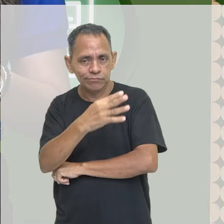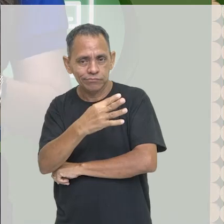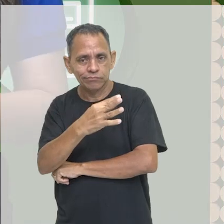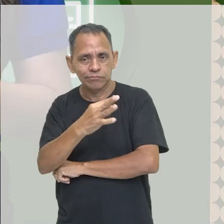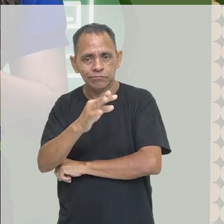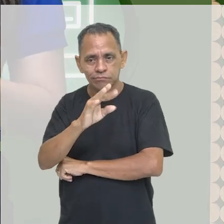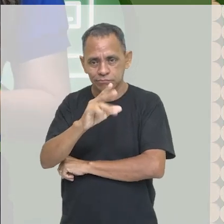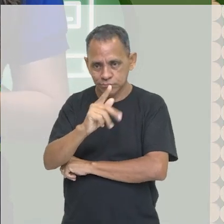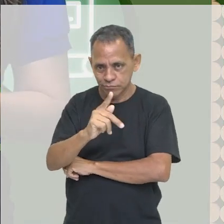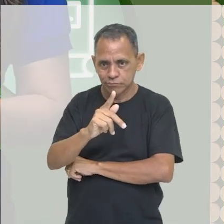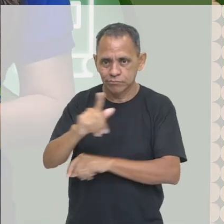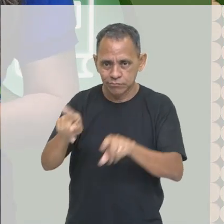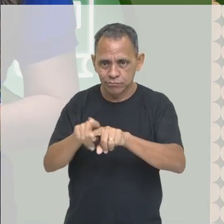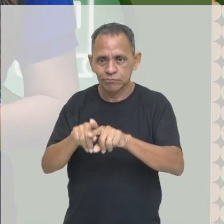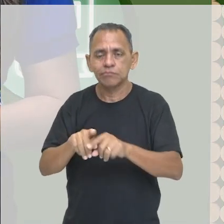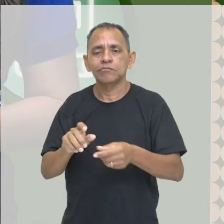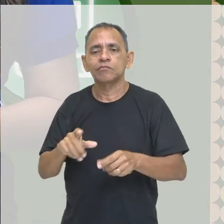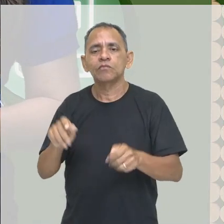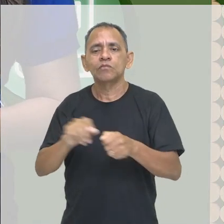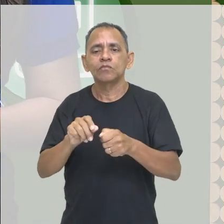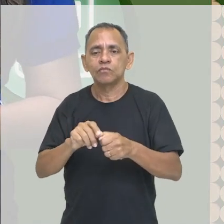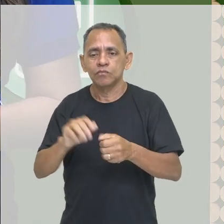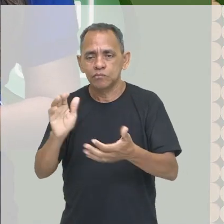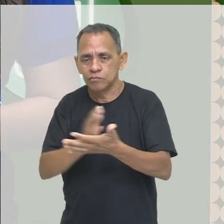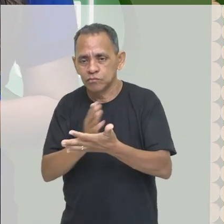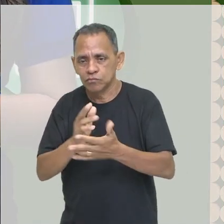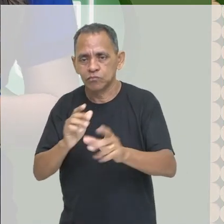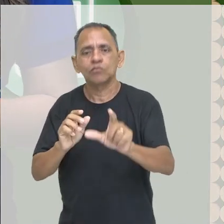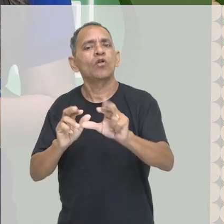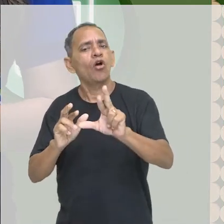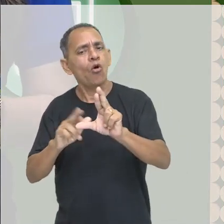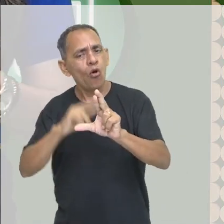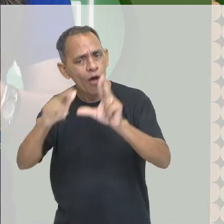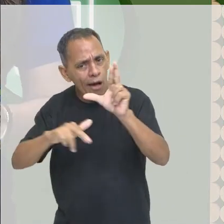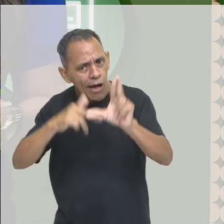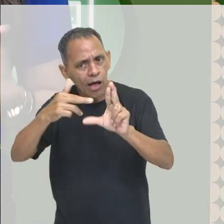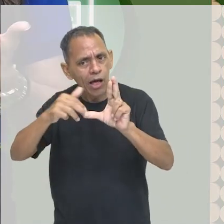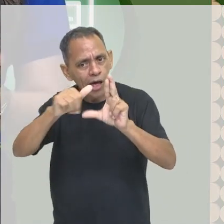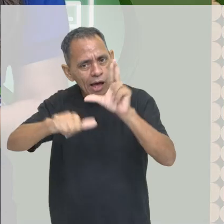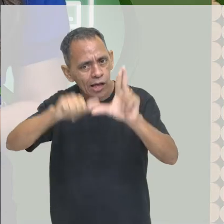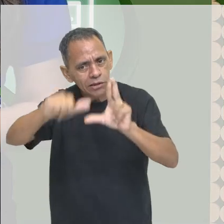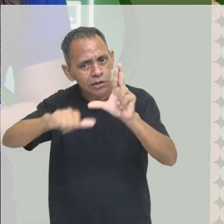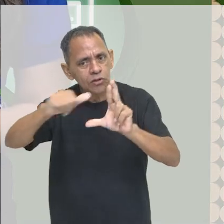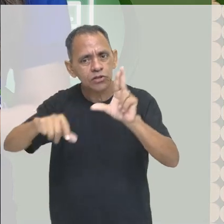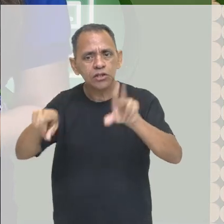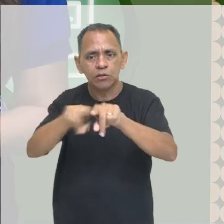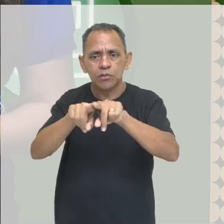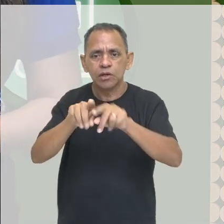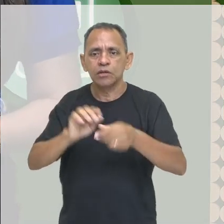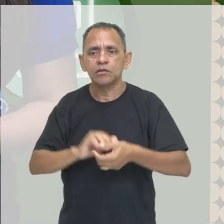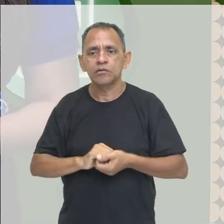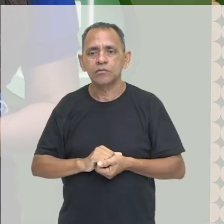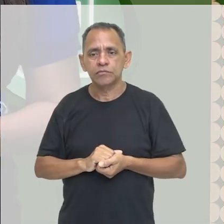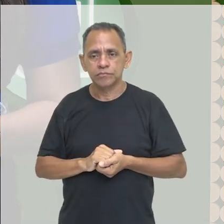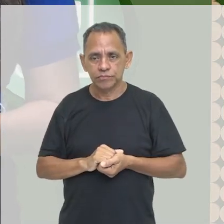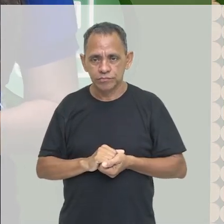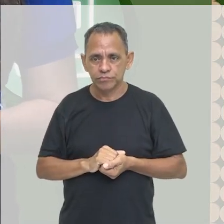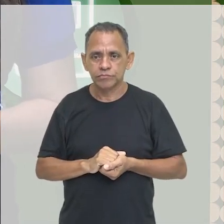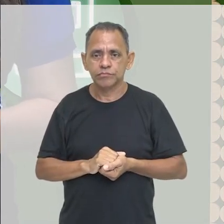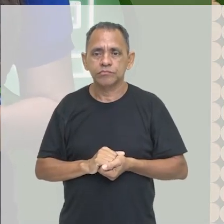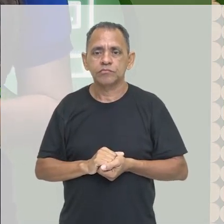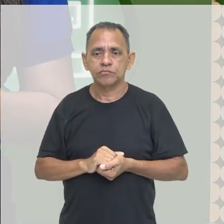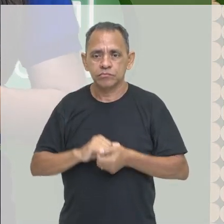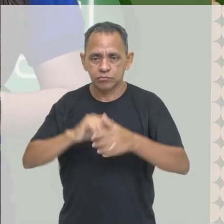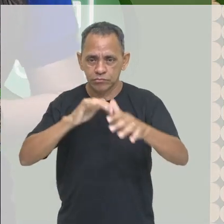realizar alguma reação. Então, quando há gasto de ATP, quando há gasto de energia, o